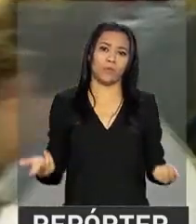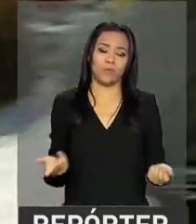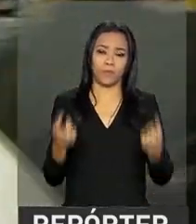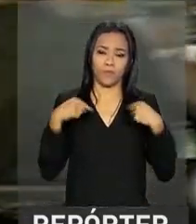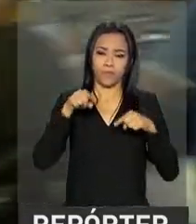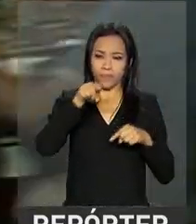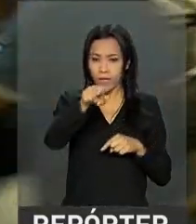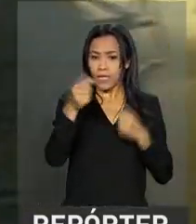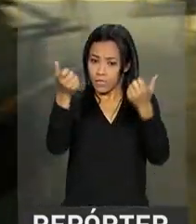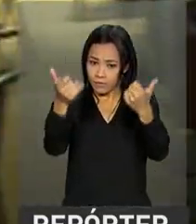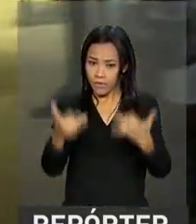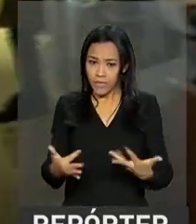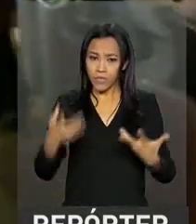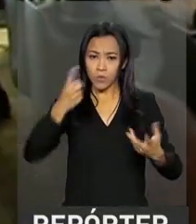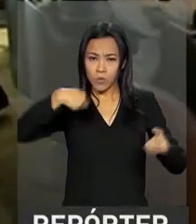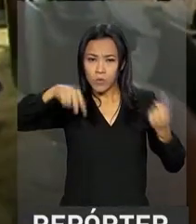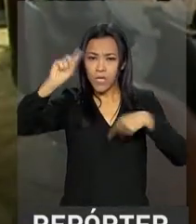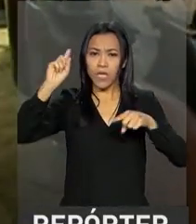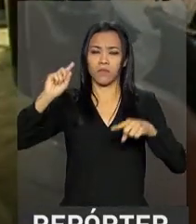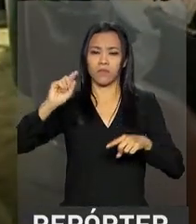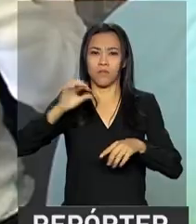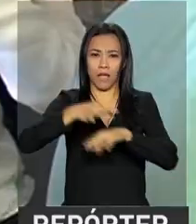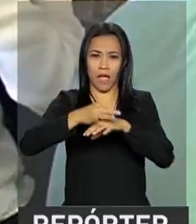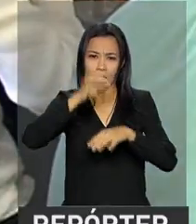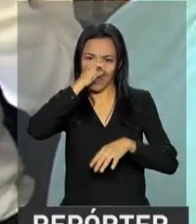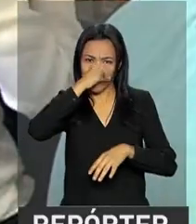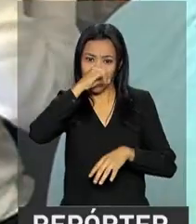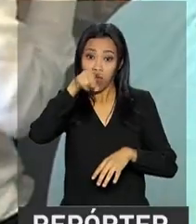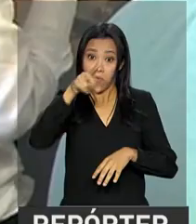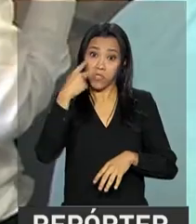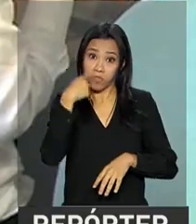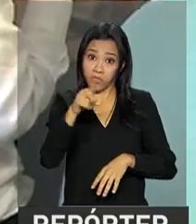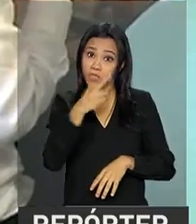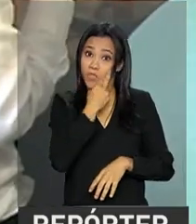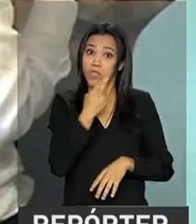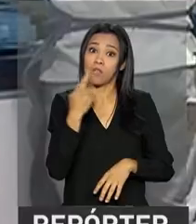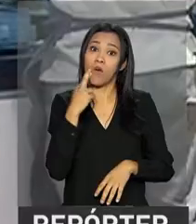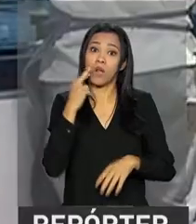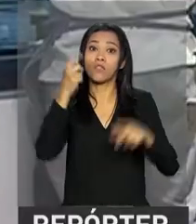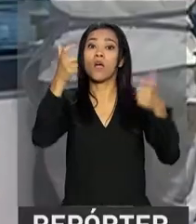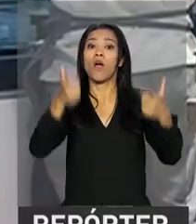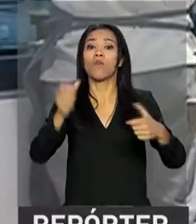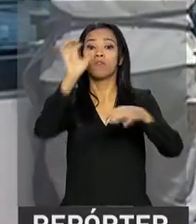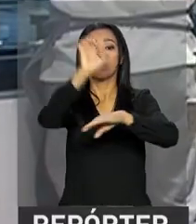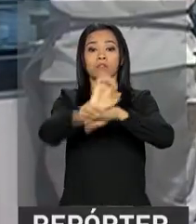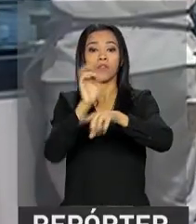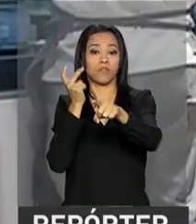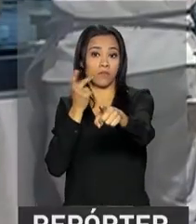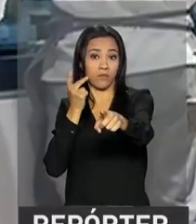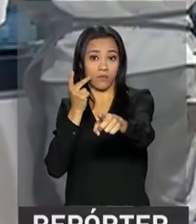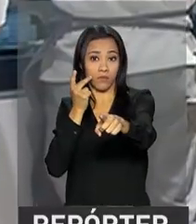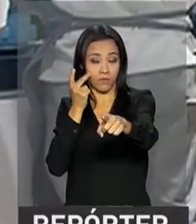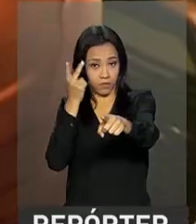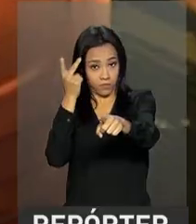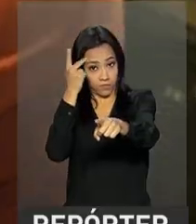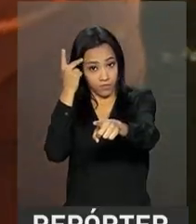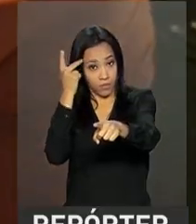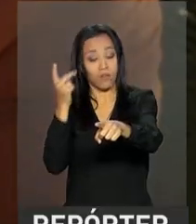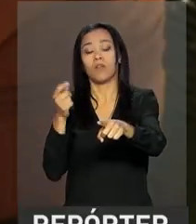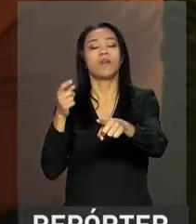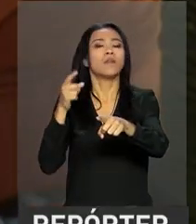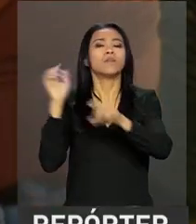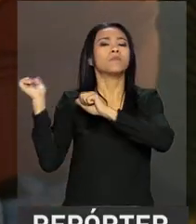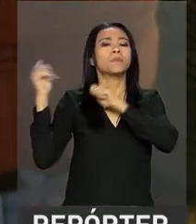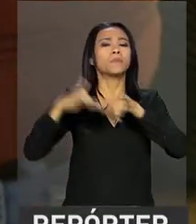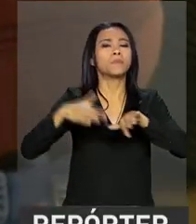de sucesso da carne suína no país pode ser visto neste restaurante especializado no centro de são paulo nos fins de semana espera que